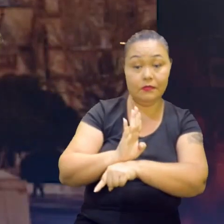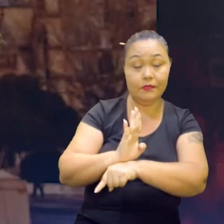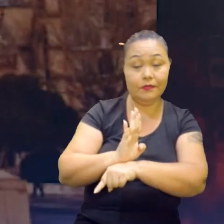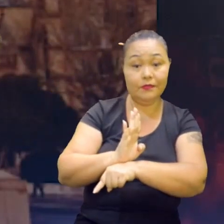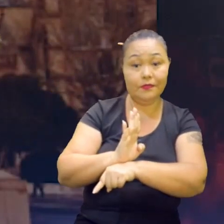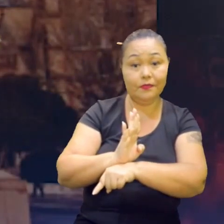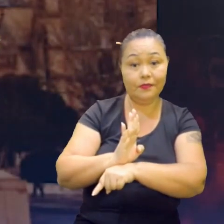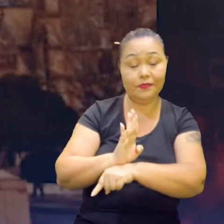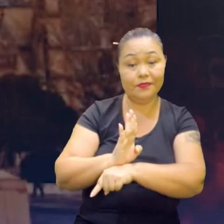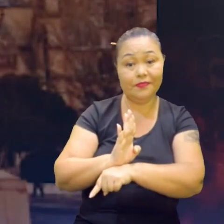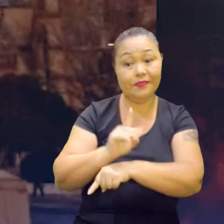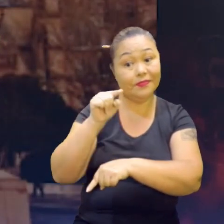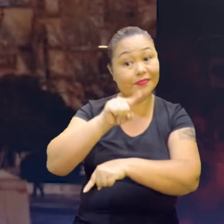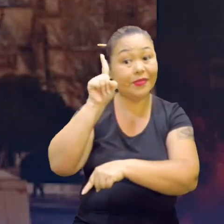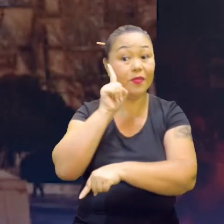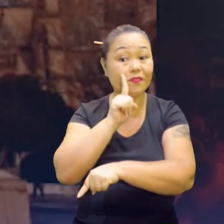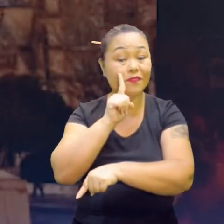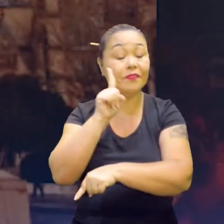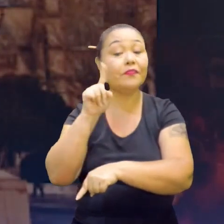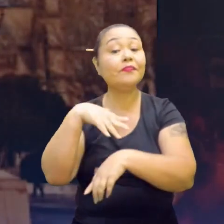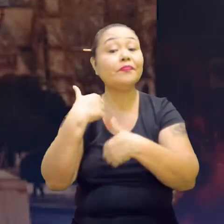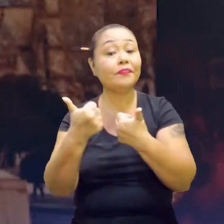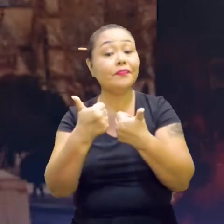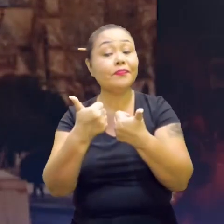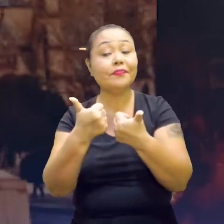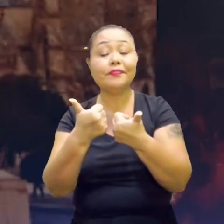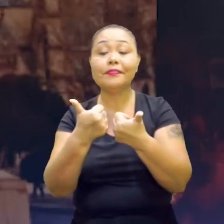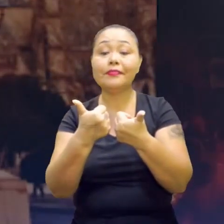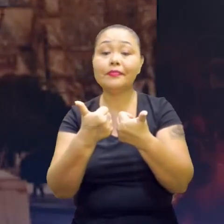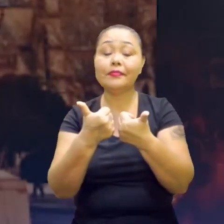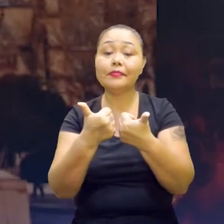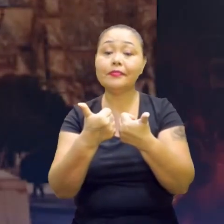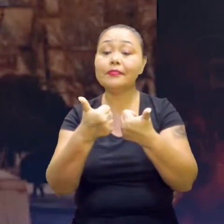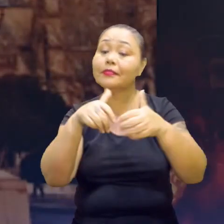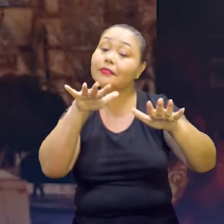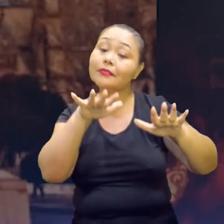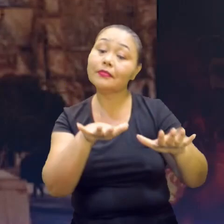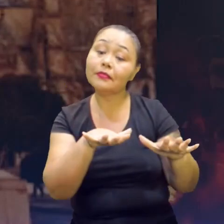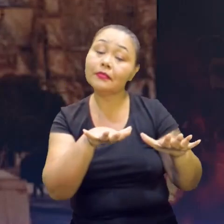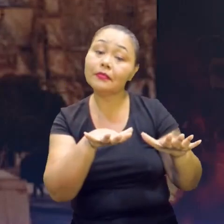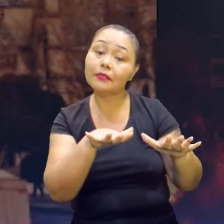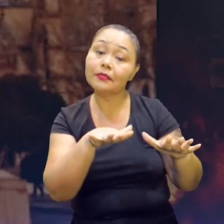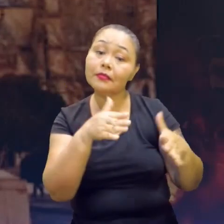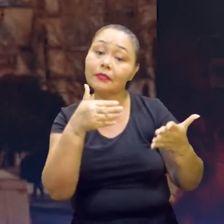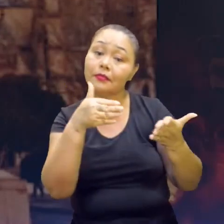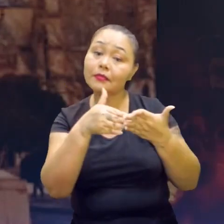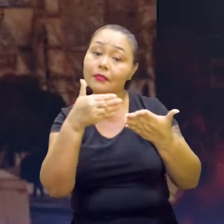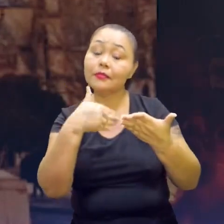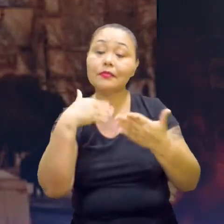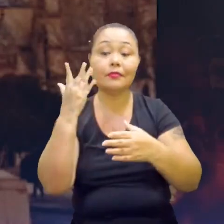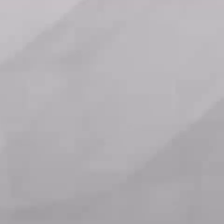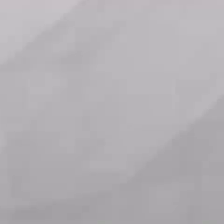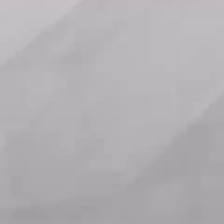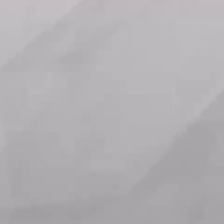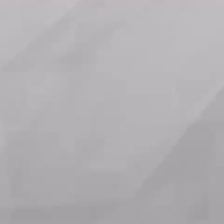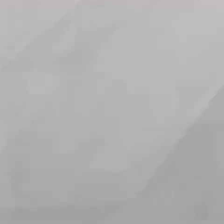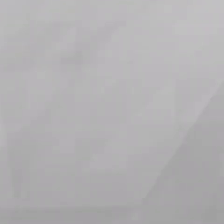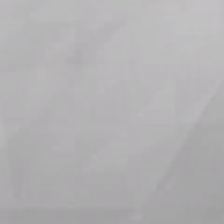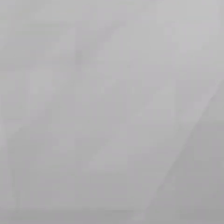principalmente nos Estados Unidos, não é isso? Então tá, eu fico por aqui e aguardo vocês na próxima aula. Tchau, tchau.